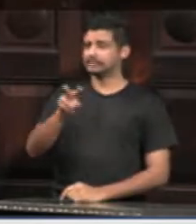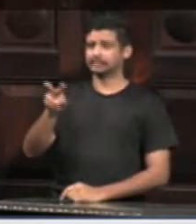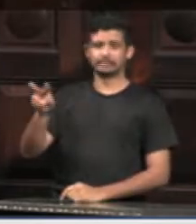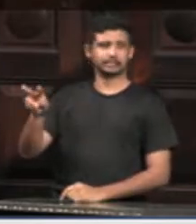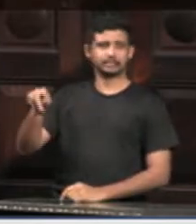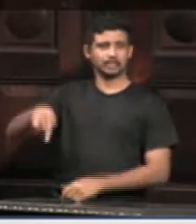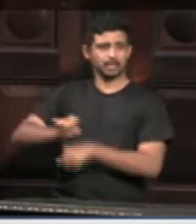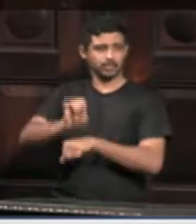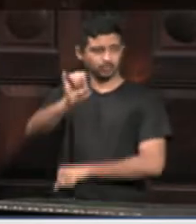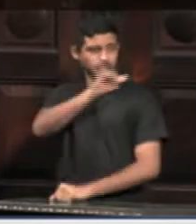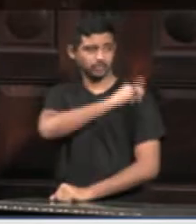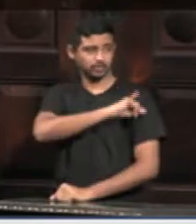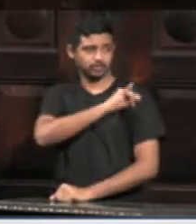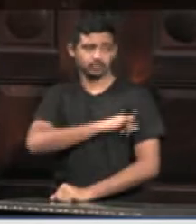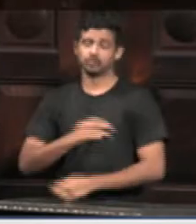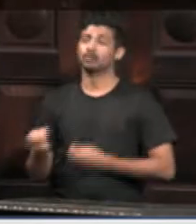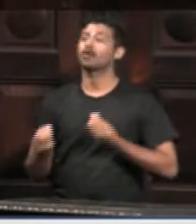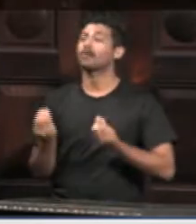no estado do Rio de Janeiro,